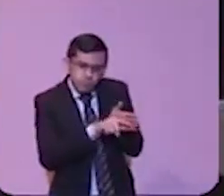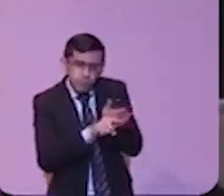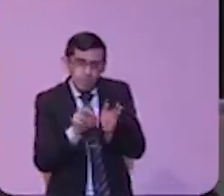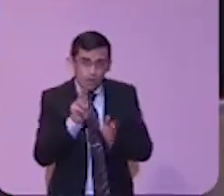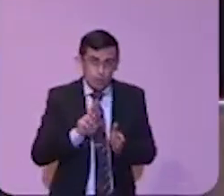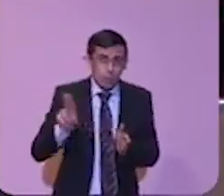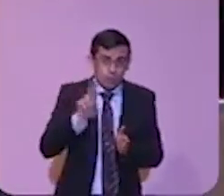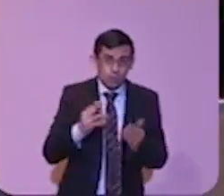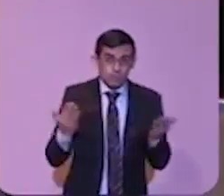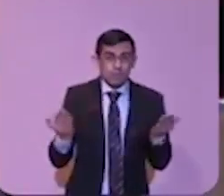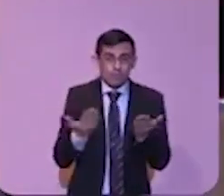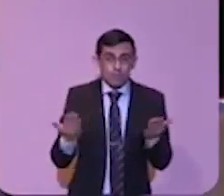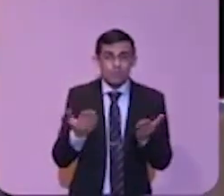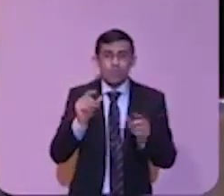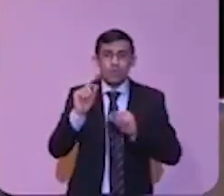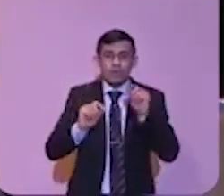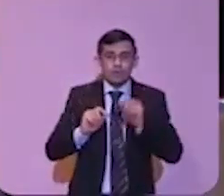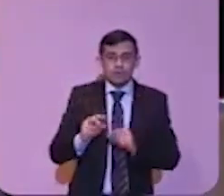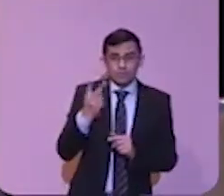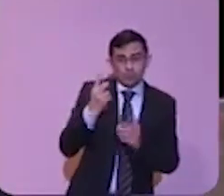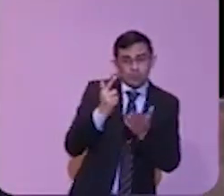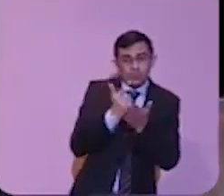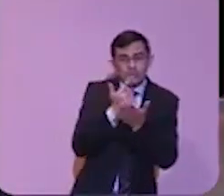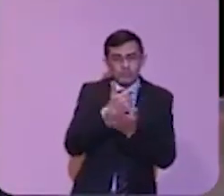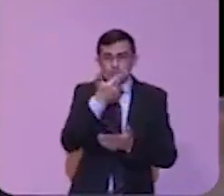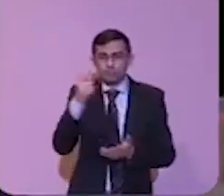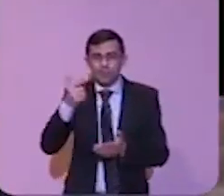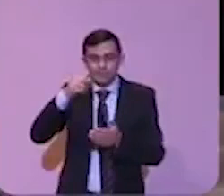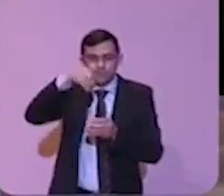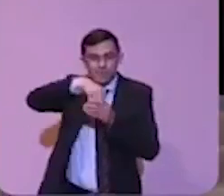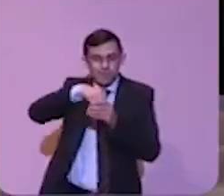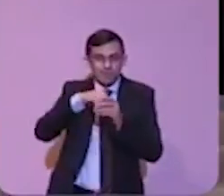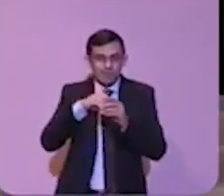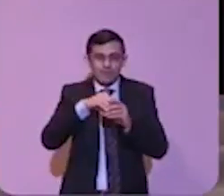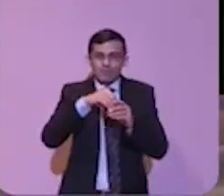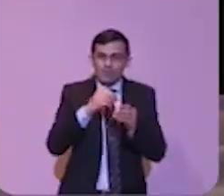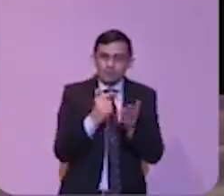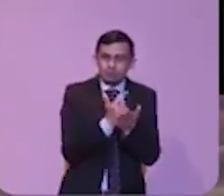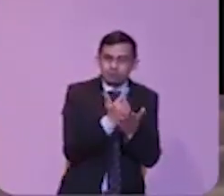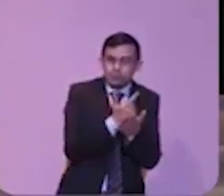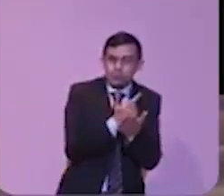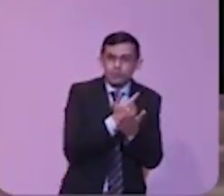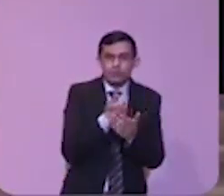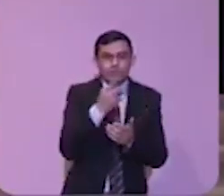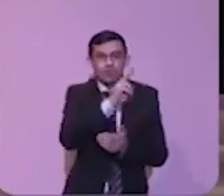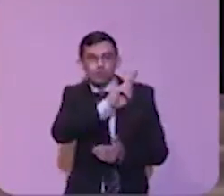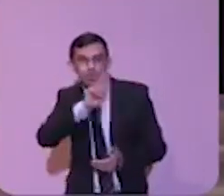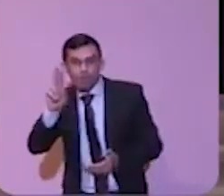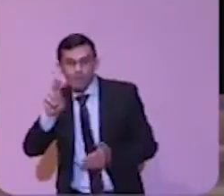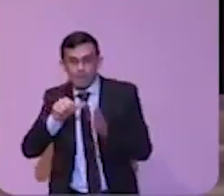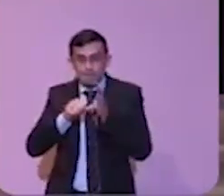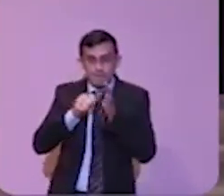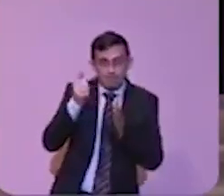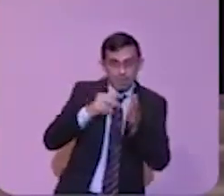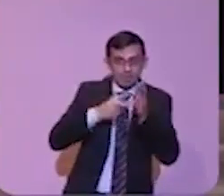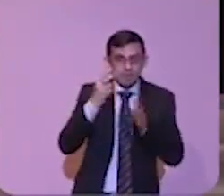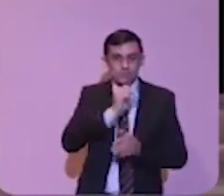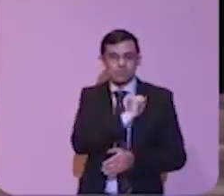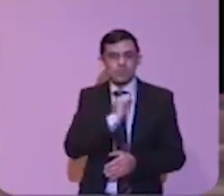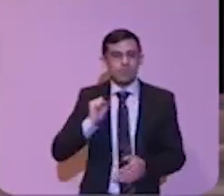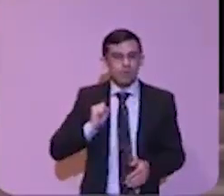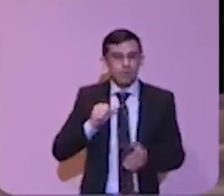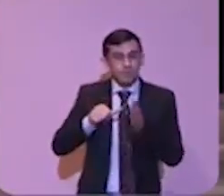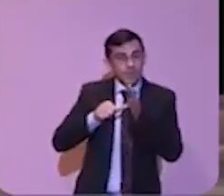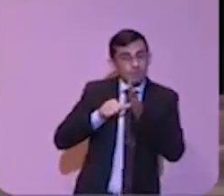a usam nos dias de hoje, esses dois livros, eles não existem. Eles não têm pelo menos esse nome, 1º e 2º Samuel.